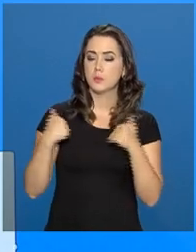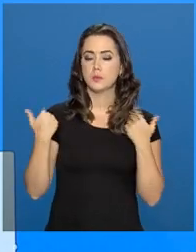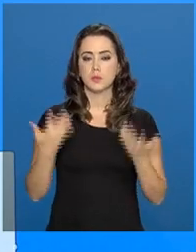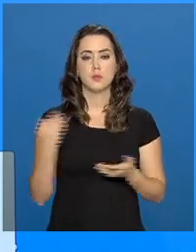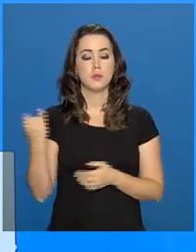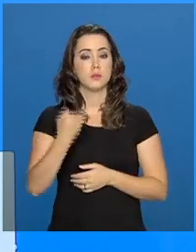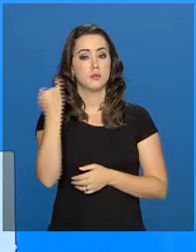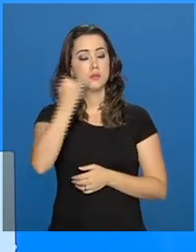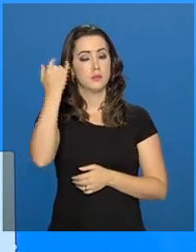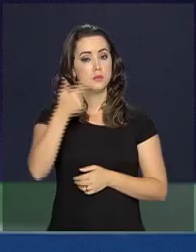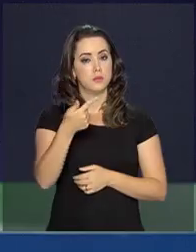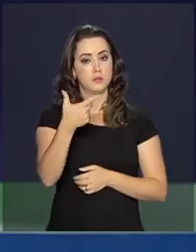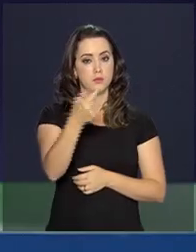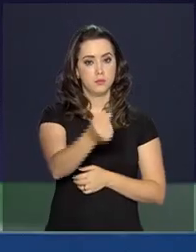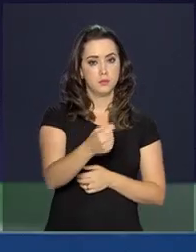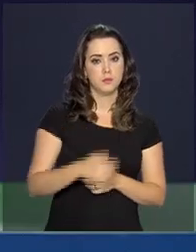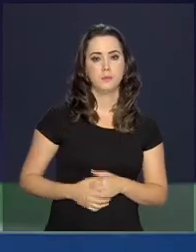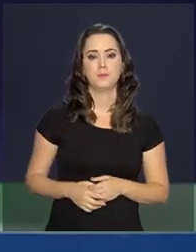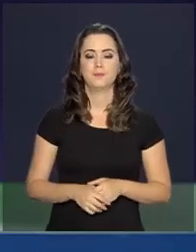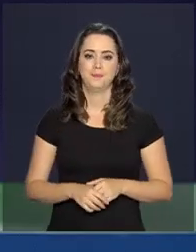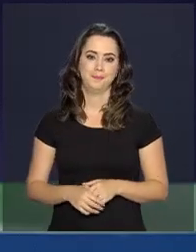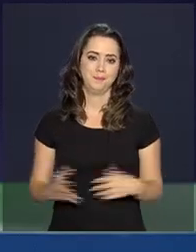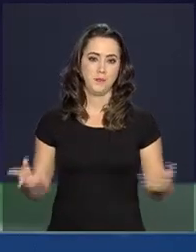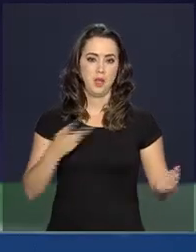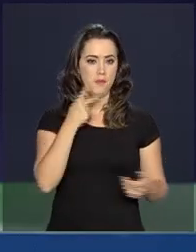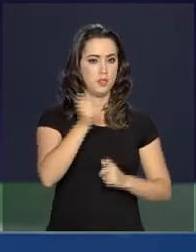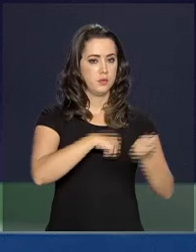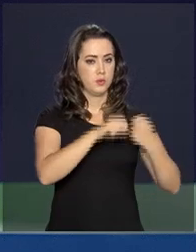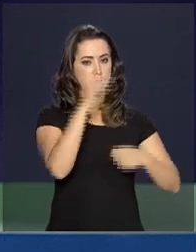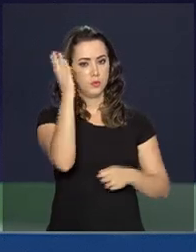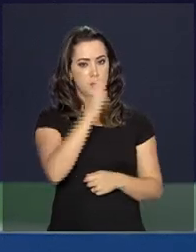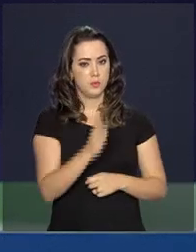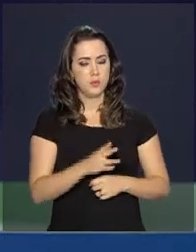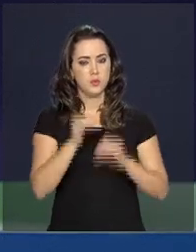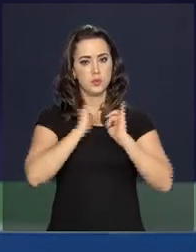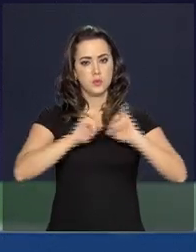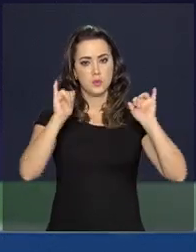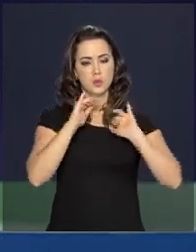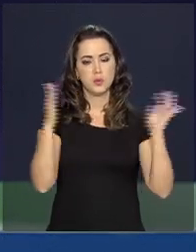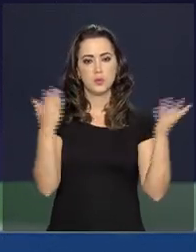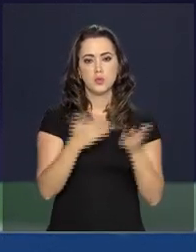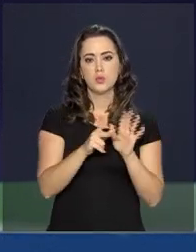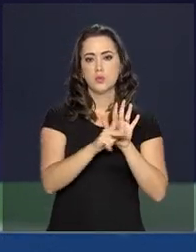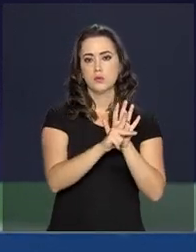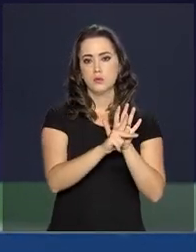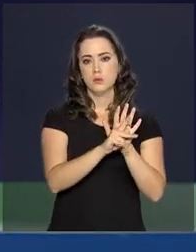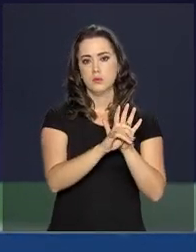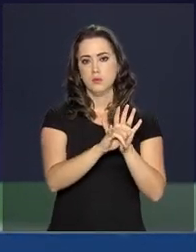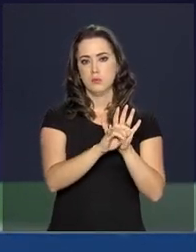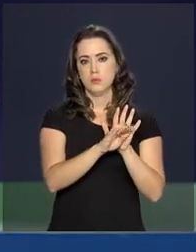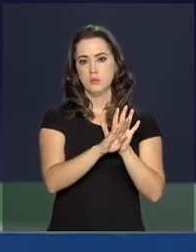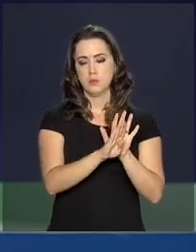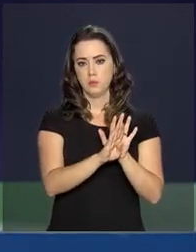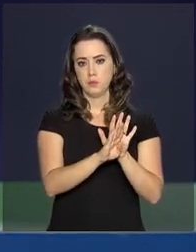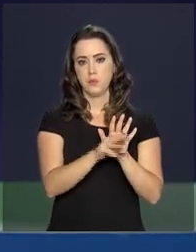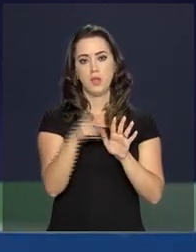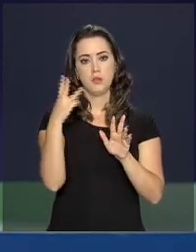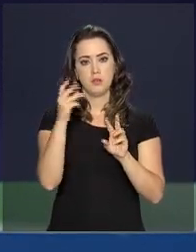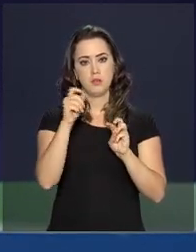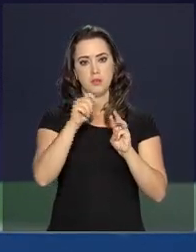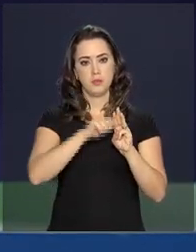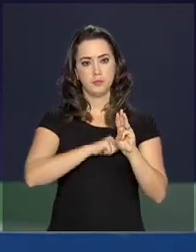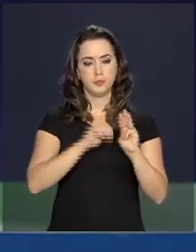a importância do G20. E sobre a economia brasileira, foi divulgado hoje o Produto Interno Bruto do